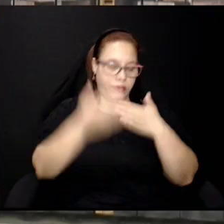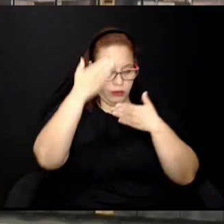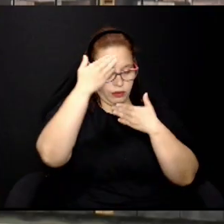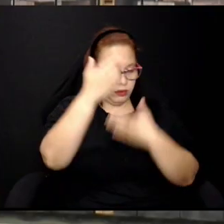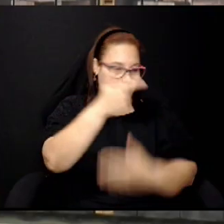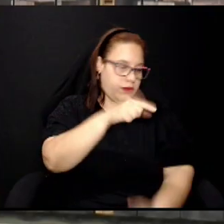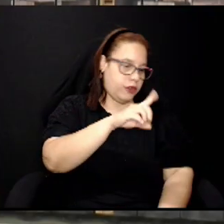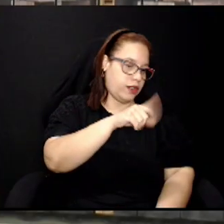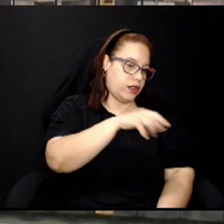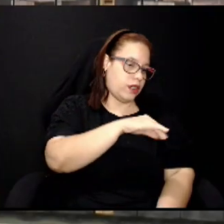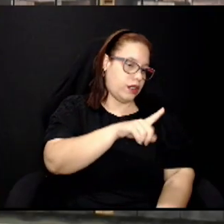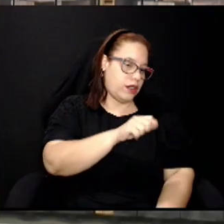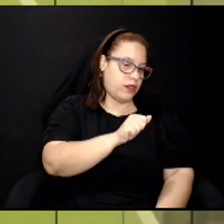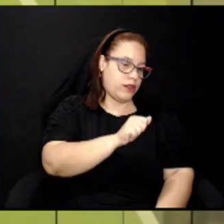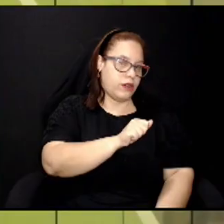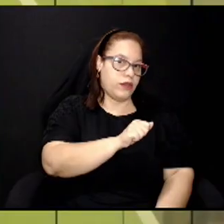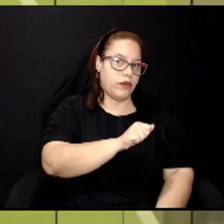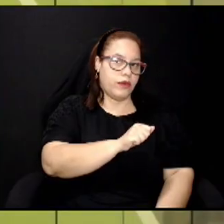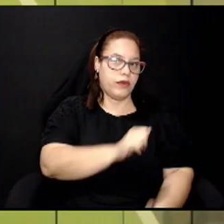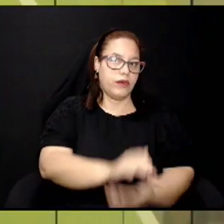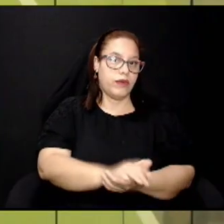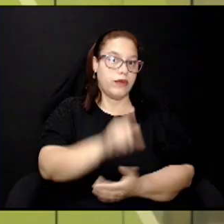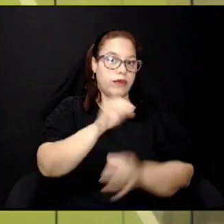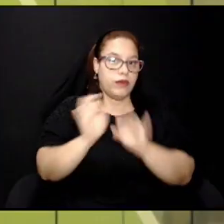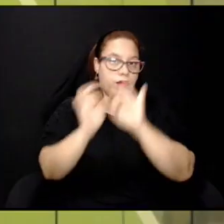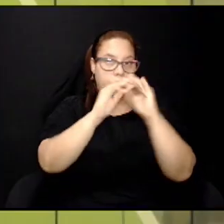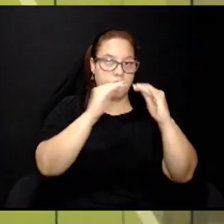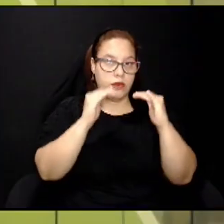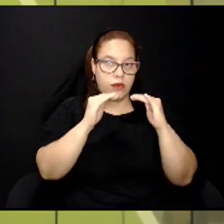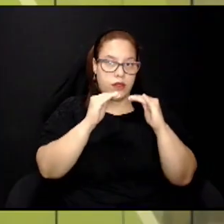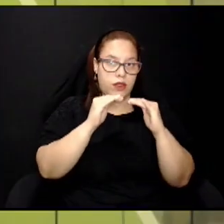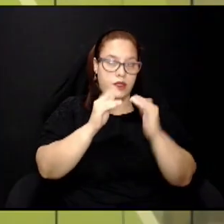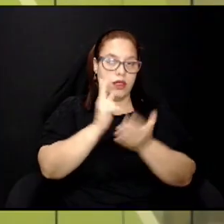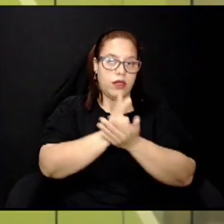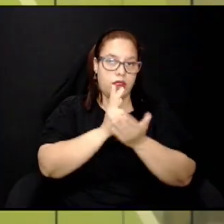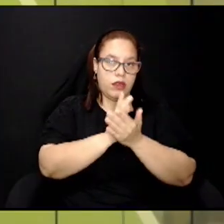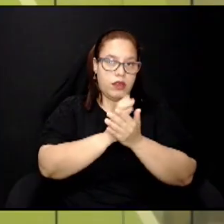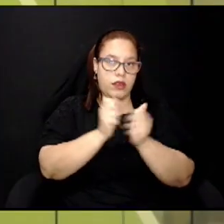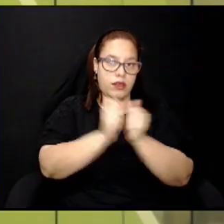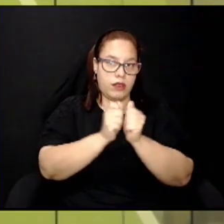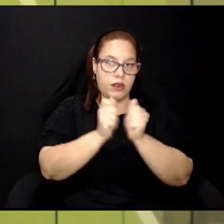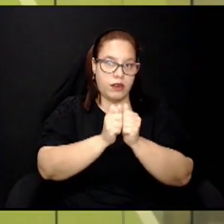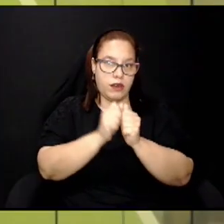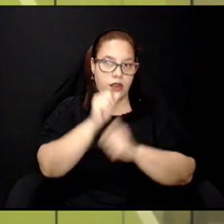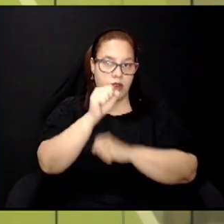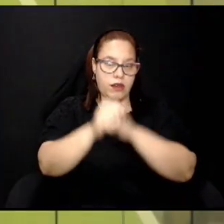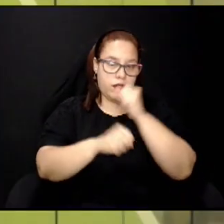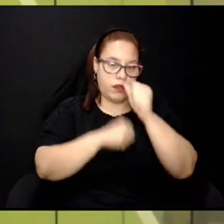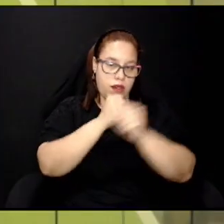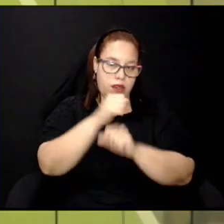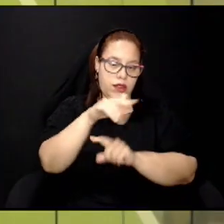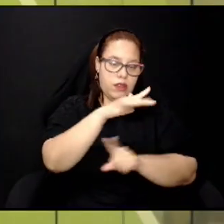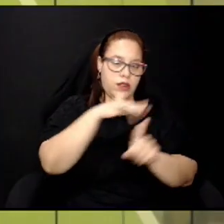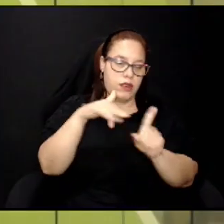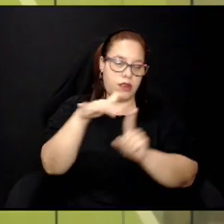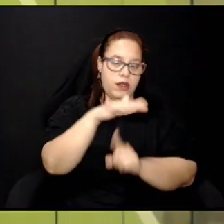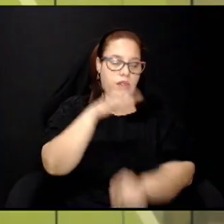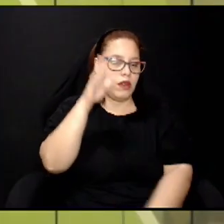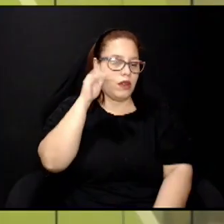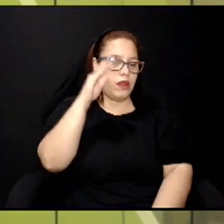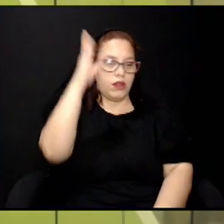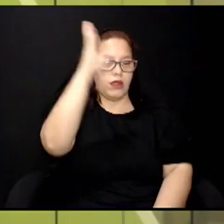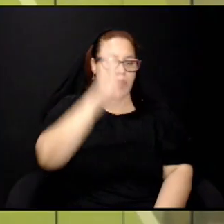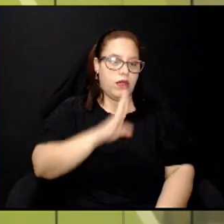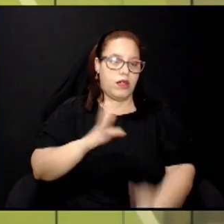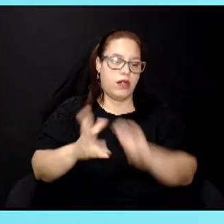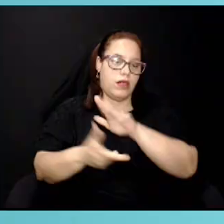Daniela. E para você que nos assiste, continue com a gente, porque agora é hora daquele giro ambiental pelas curiosidades do Brasil